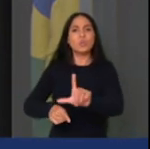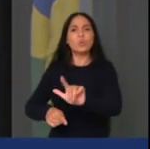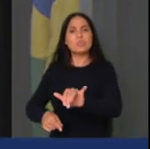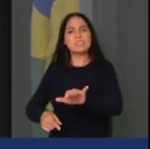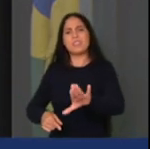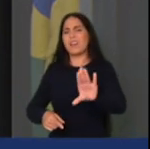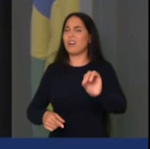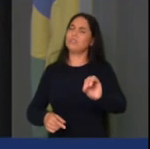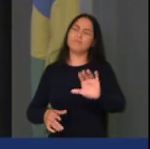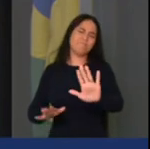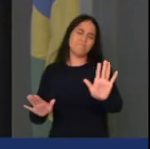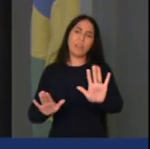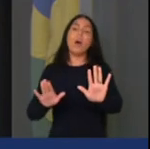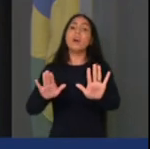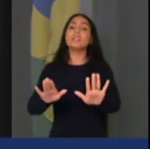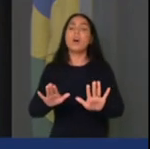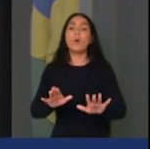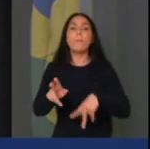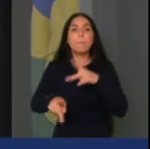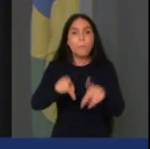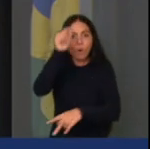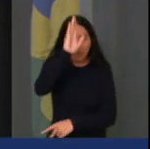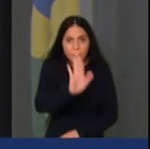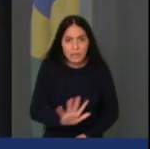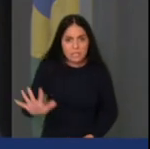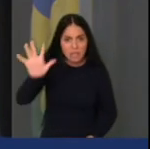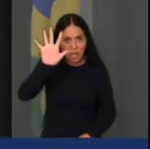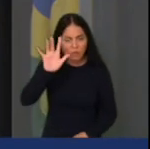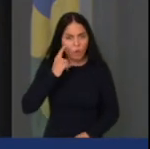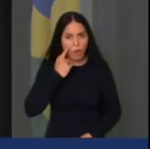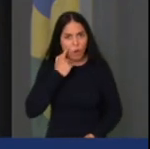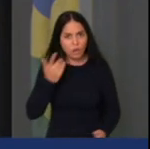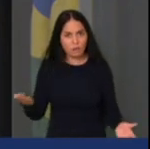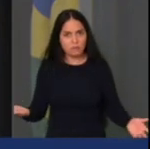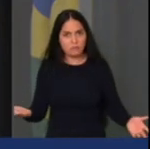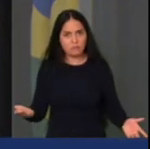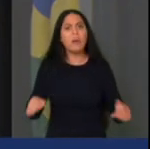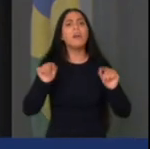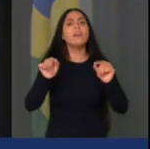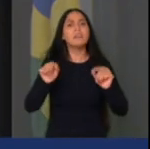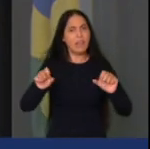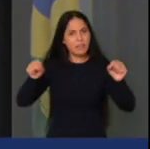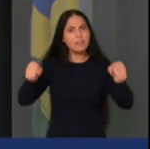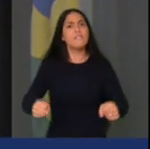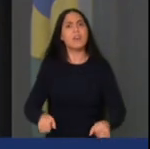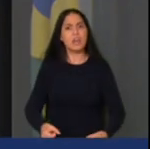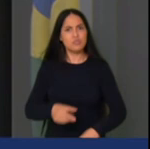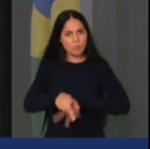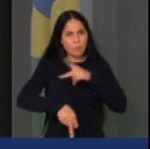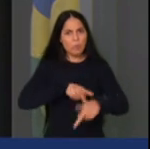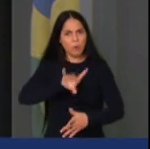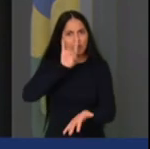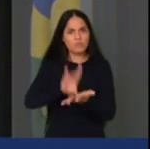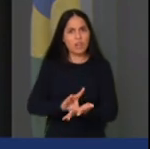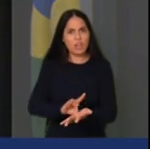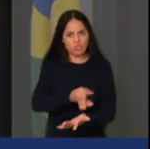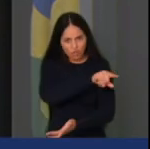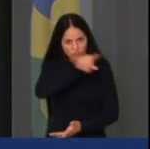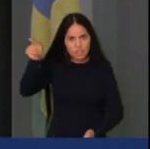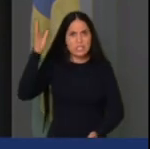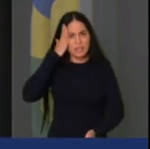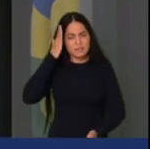e eu quero dizer que o povo brasileiro sabe quem é que defende realmente o povo e quem é